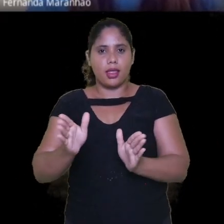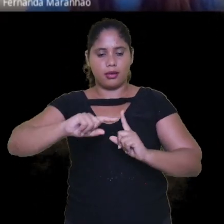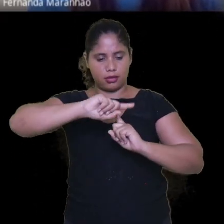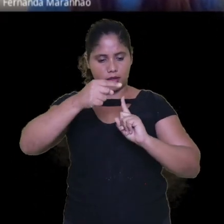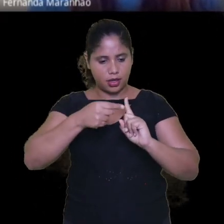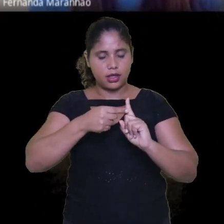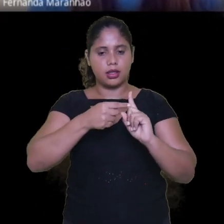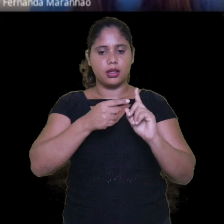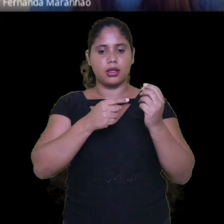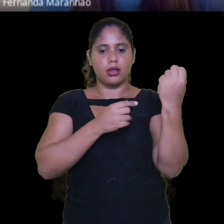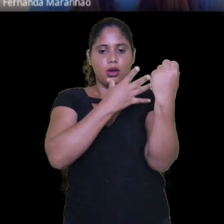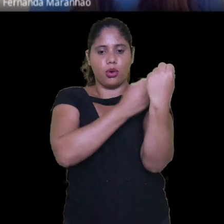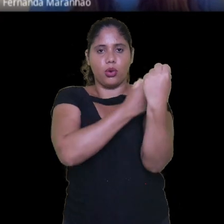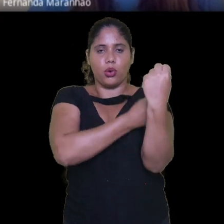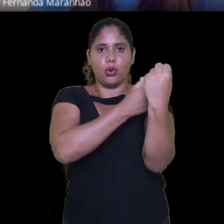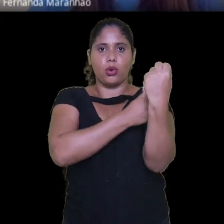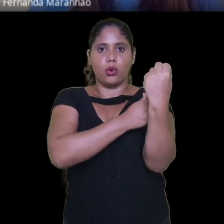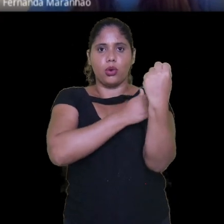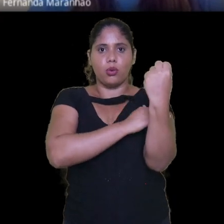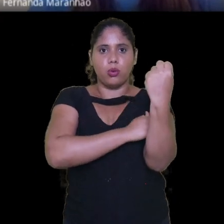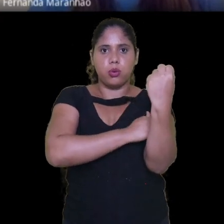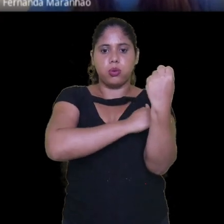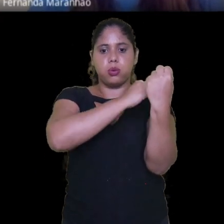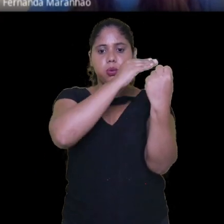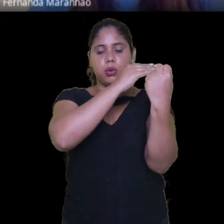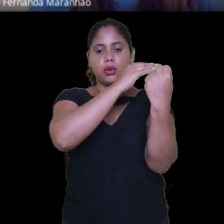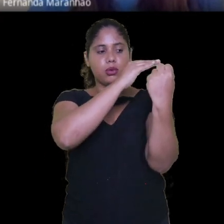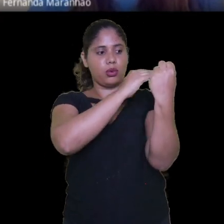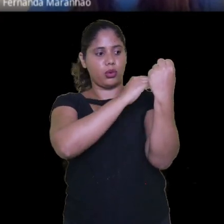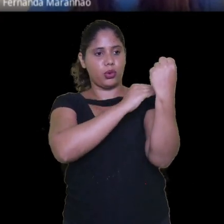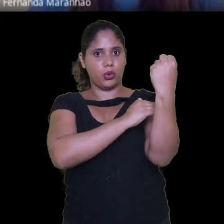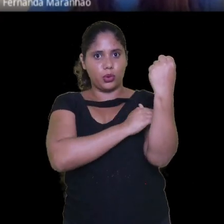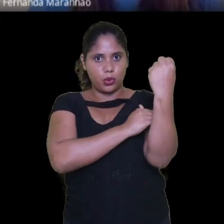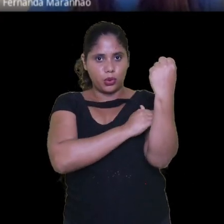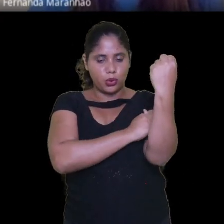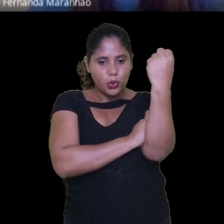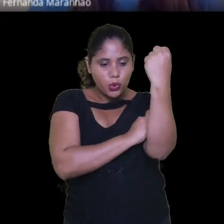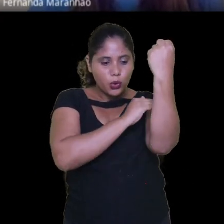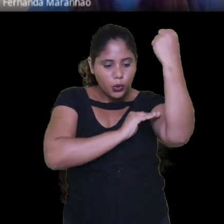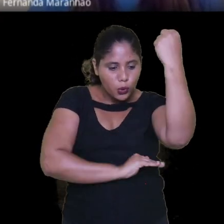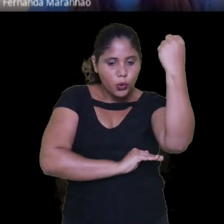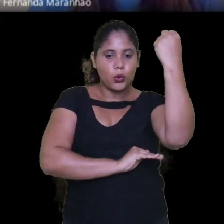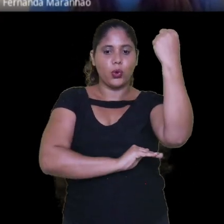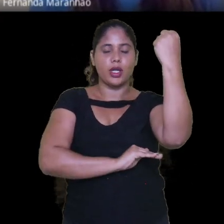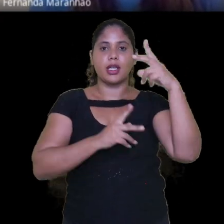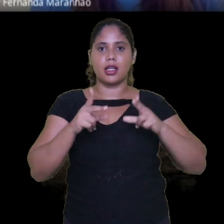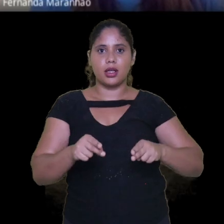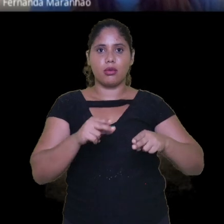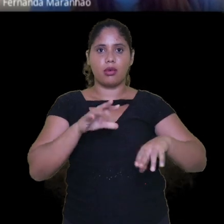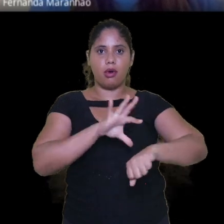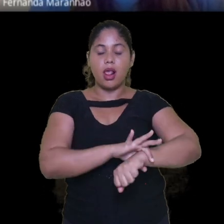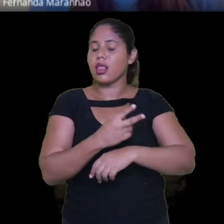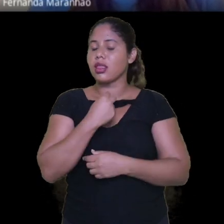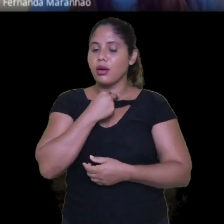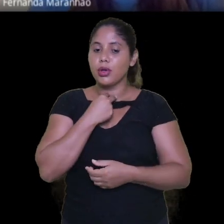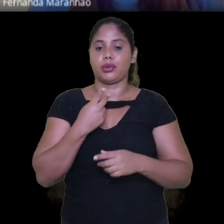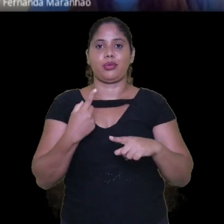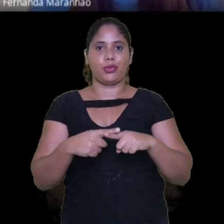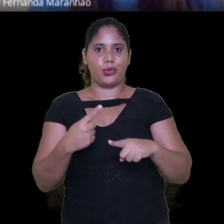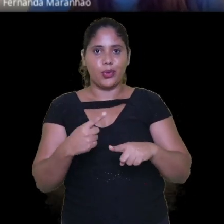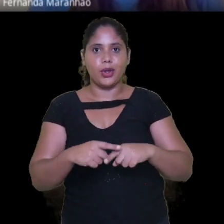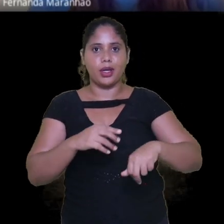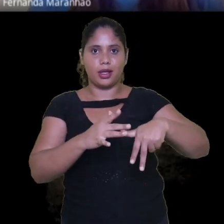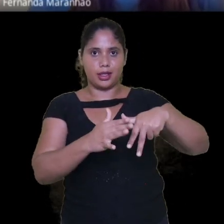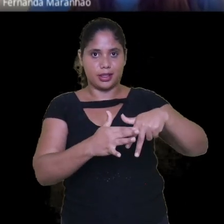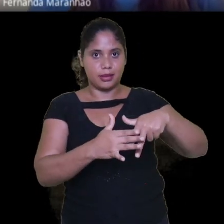não pode ter níveis de pressão muito baixos. Essa paciente não precisa de sulfato de magnésio e o parto deve ser programado